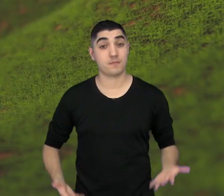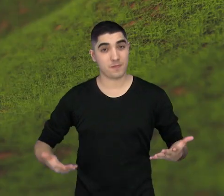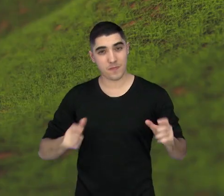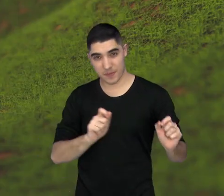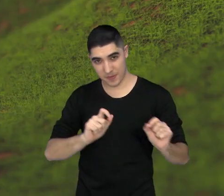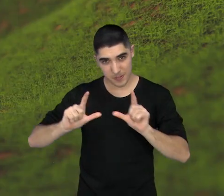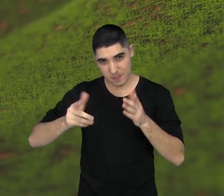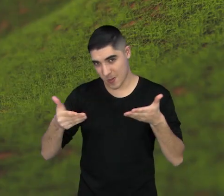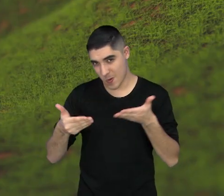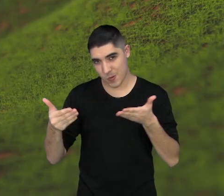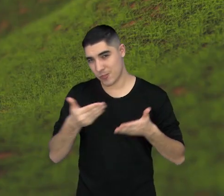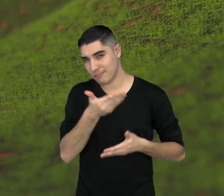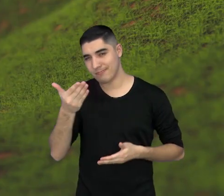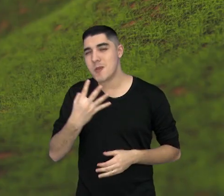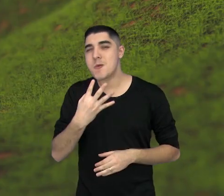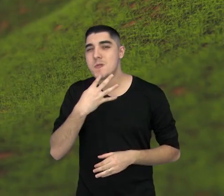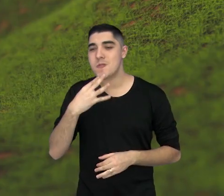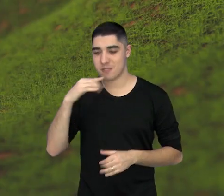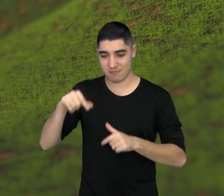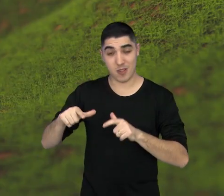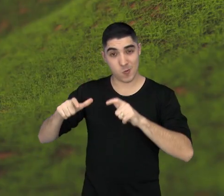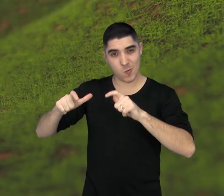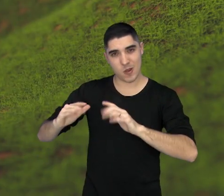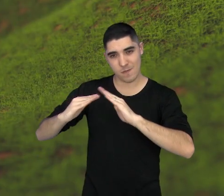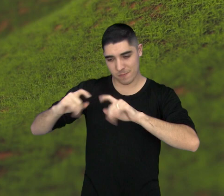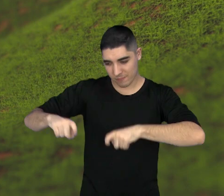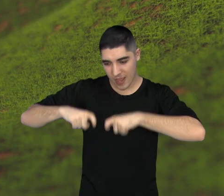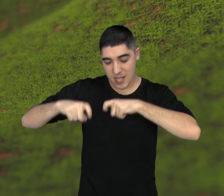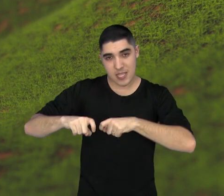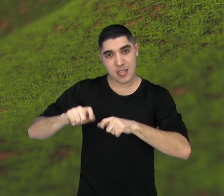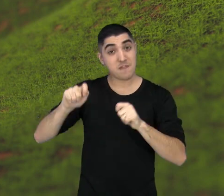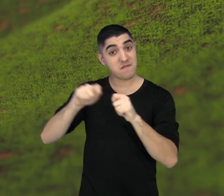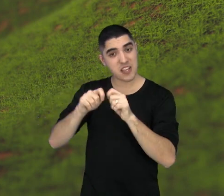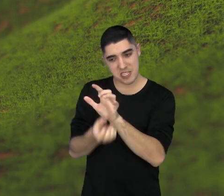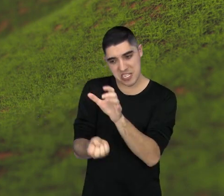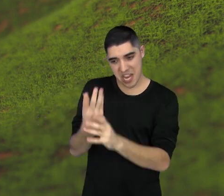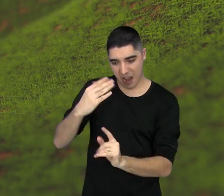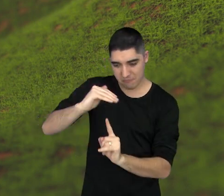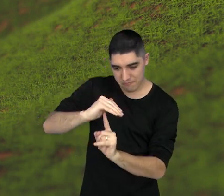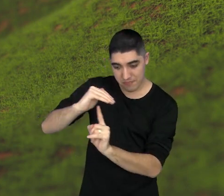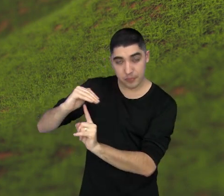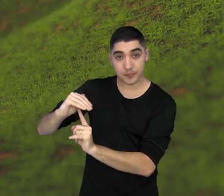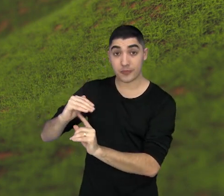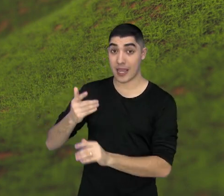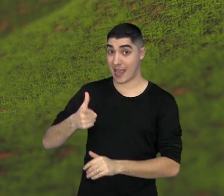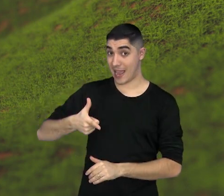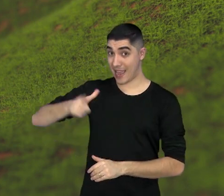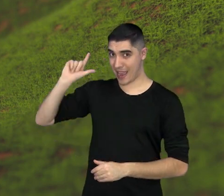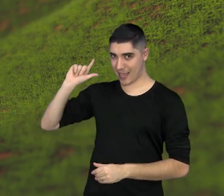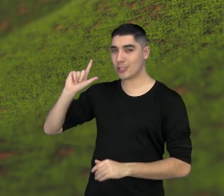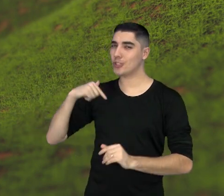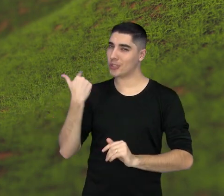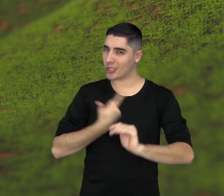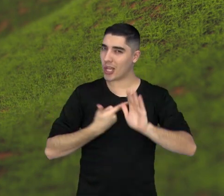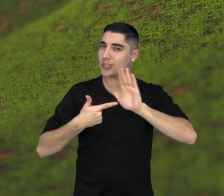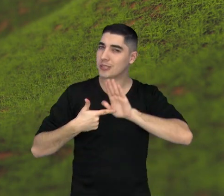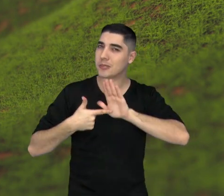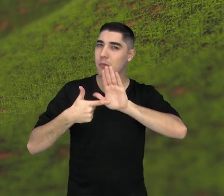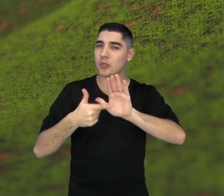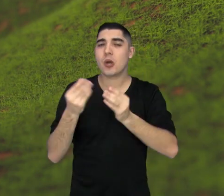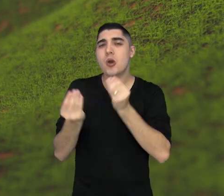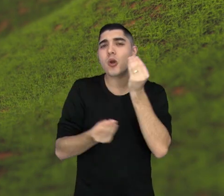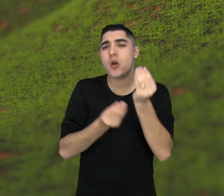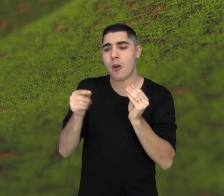No São José do Campo de hoje, você conhece uma fazenda produtora de cogumelos. No primeiro e no segundo bloco, você